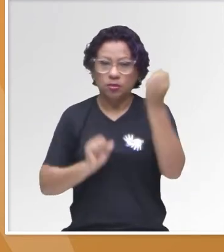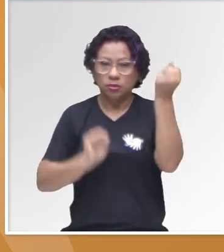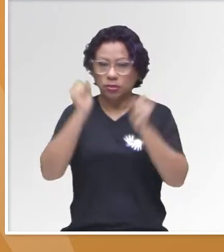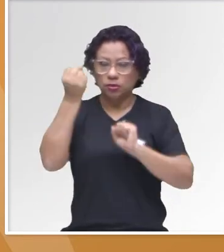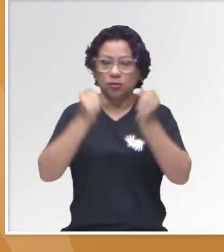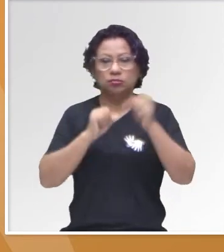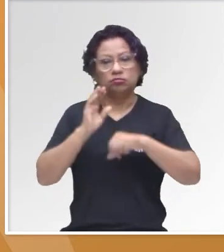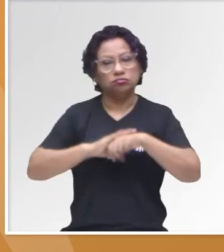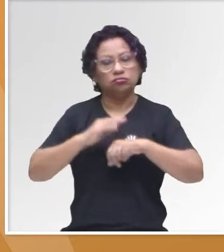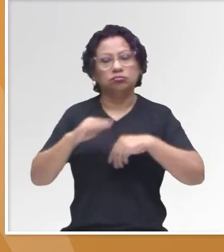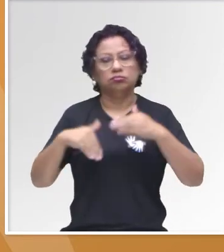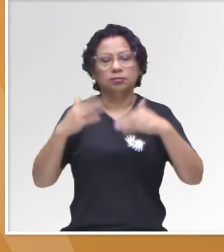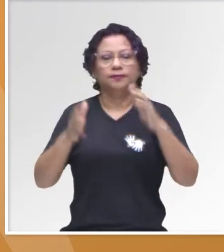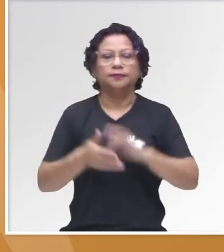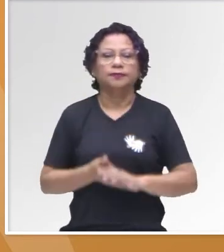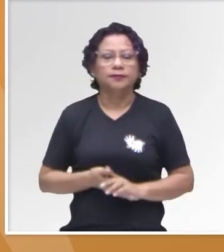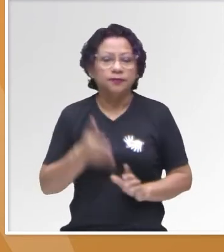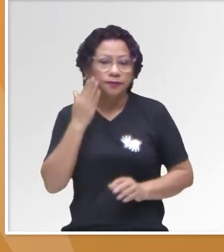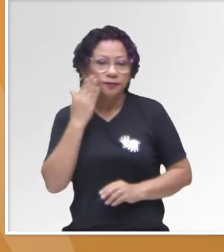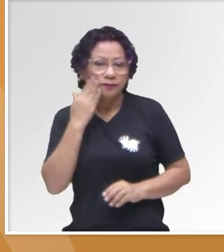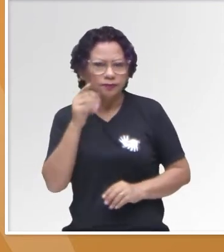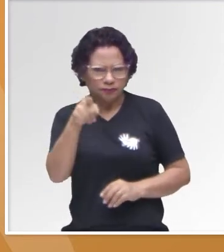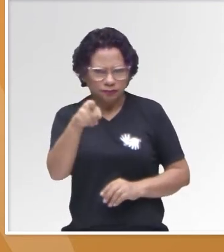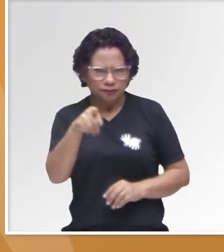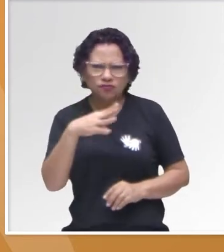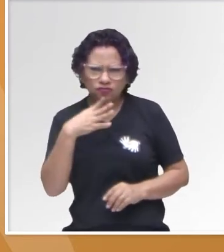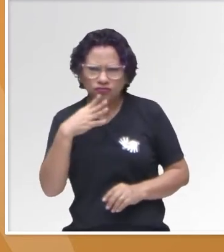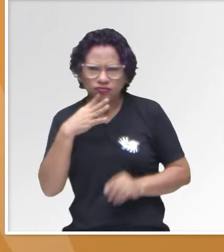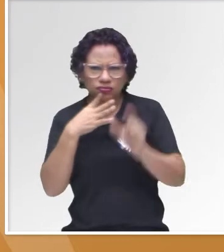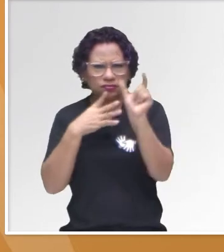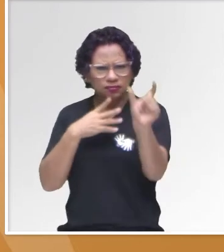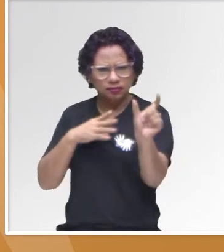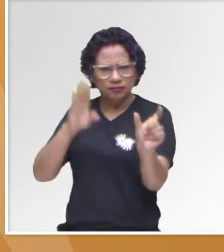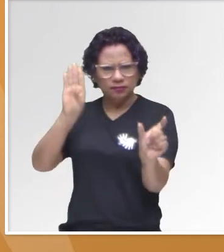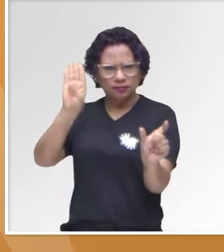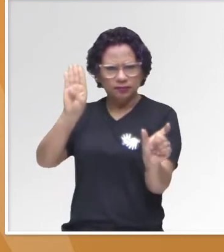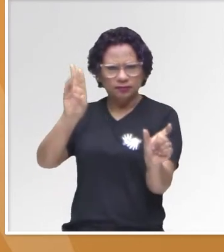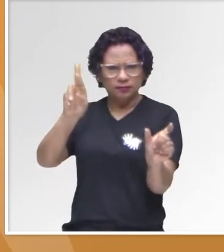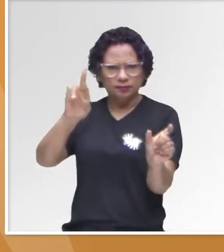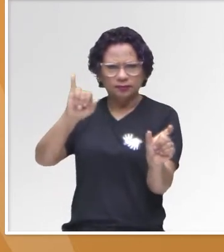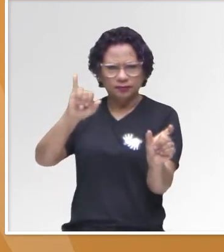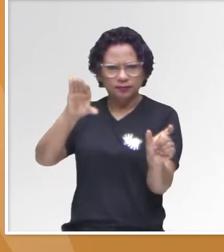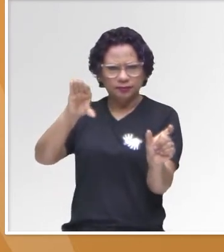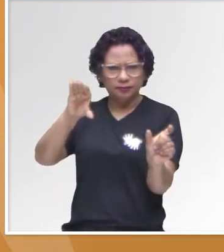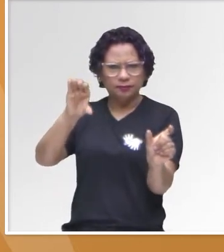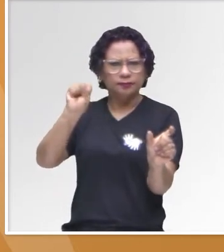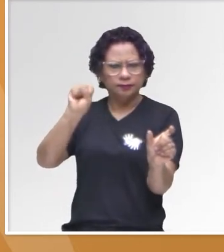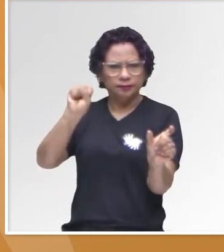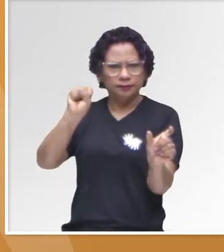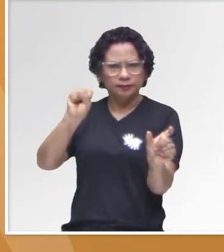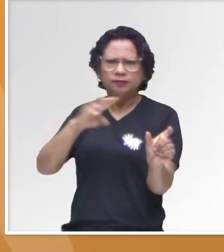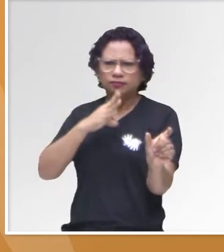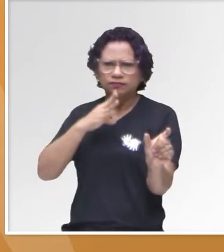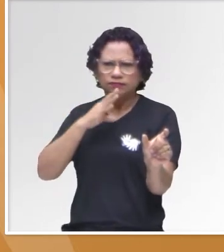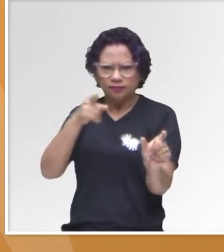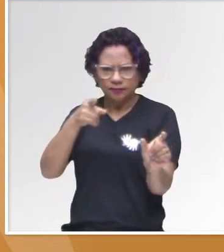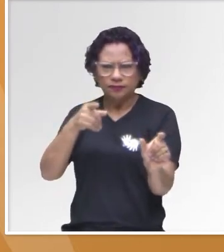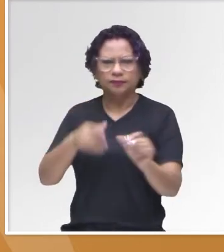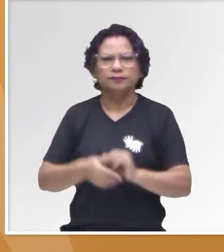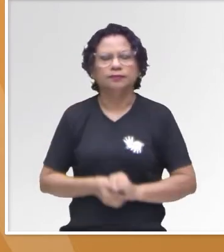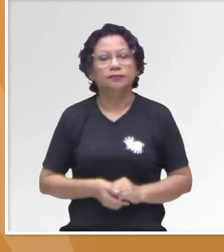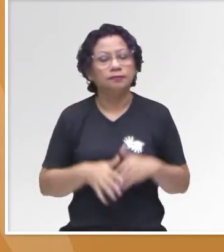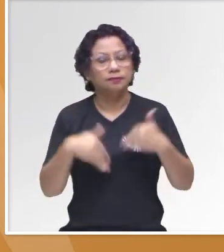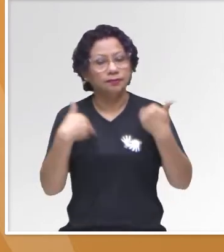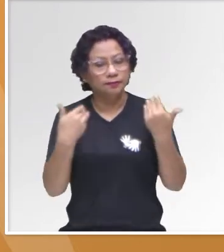para vocês, né? Então, a gente tem o desafio do dia, a gente vai falar hoje sobre os BRICS. Então, a gente tem aí essa sigla e nós